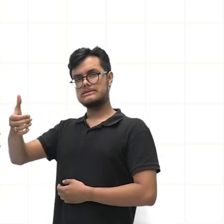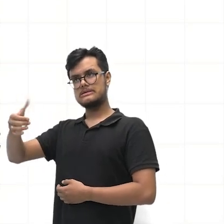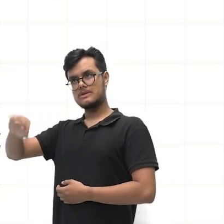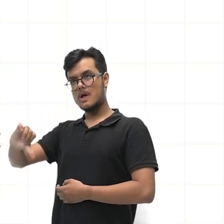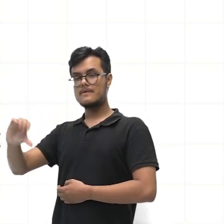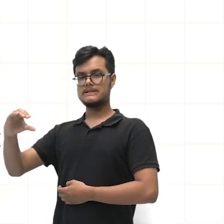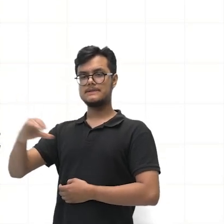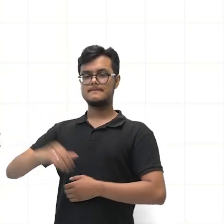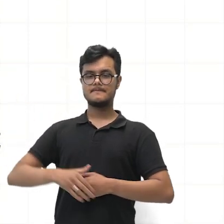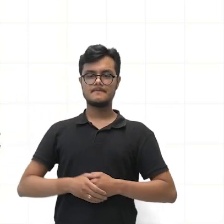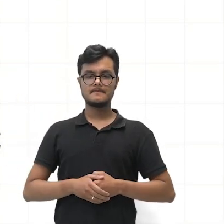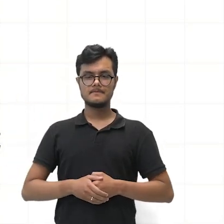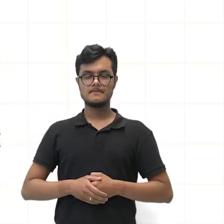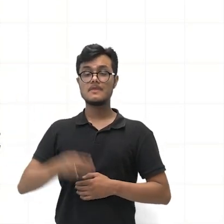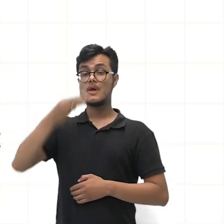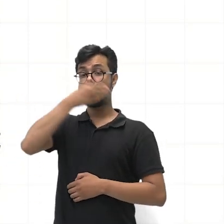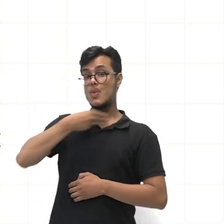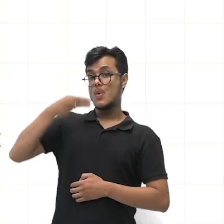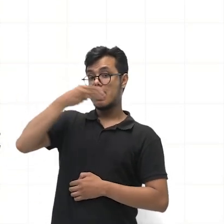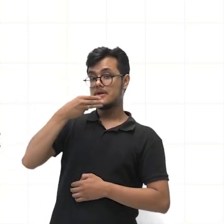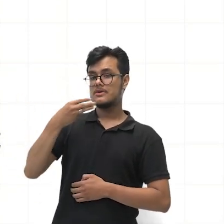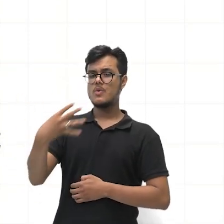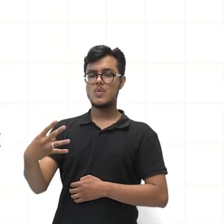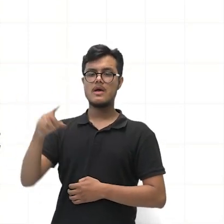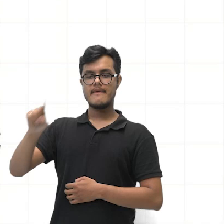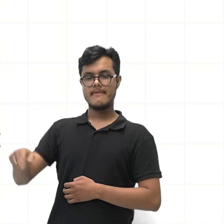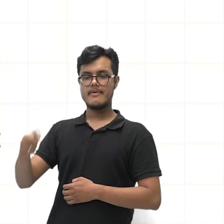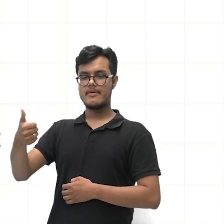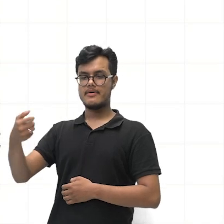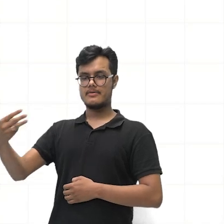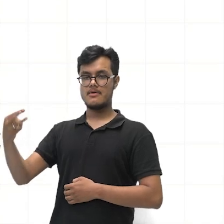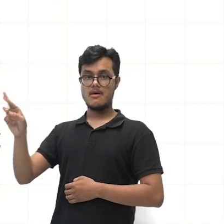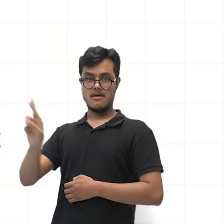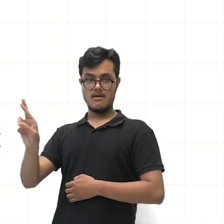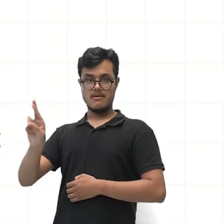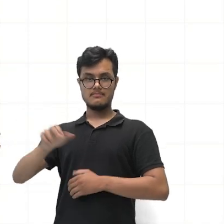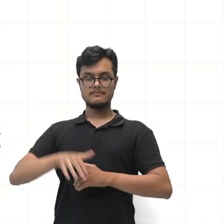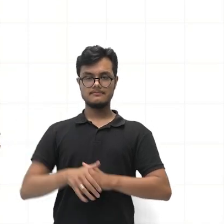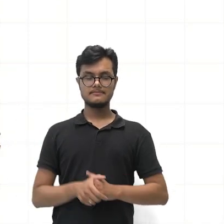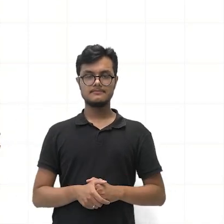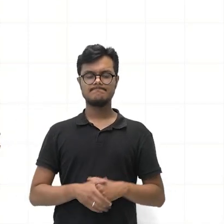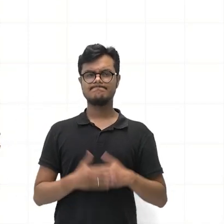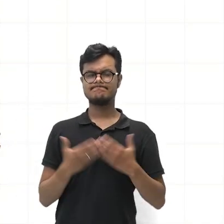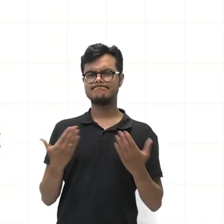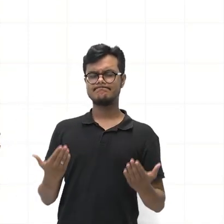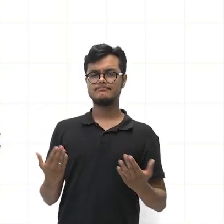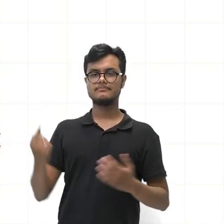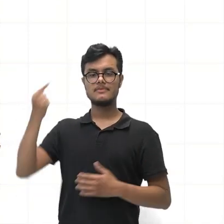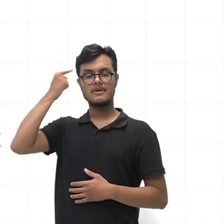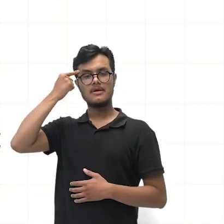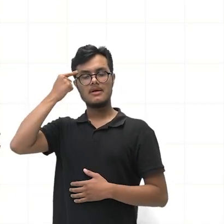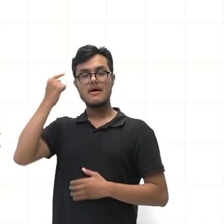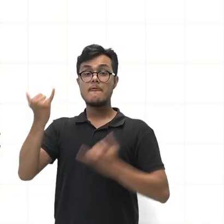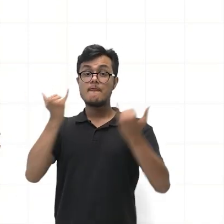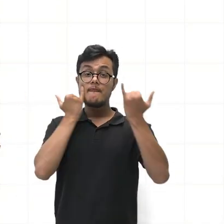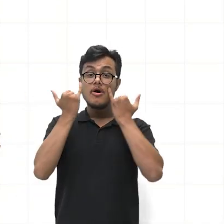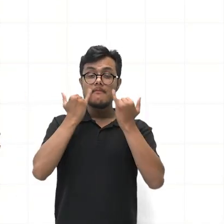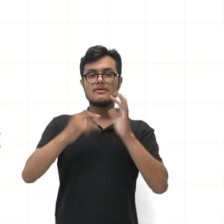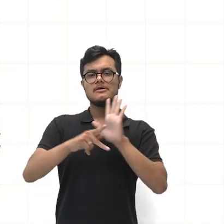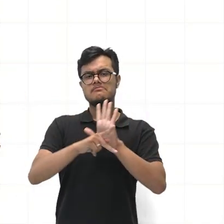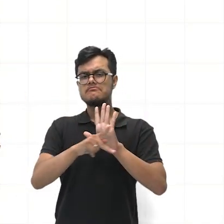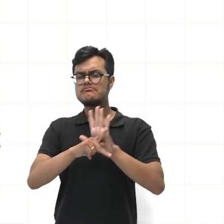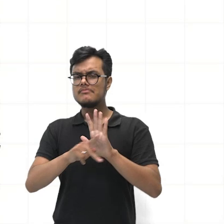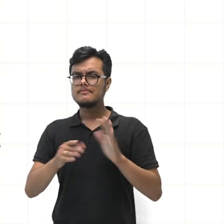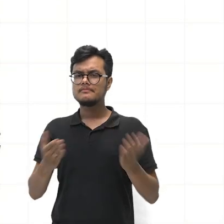18,19. E o açúcar, R$ 4,13. Gente, Esses dados, né,